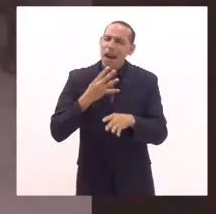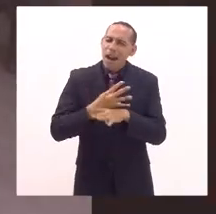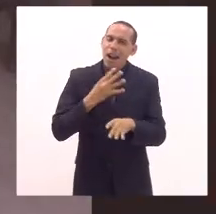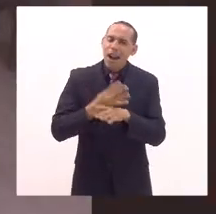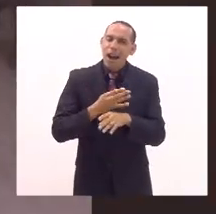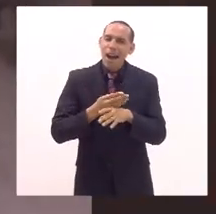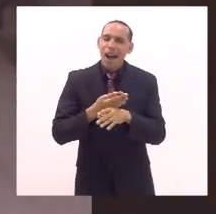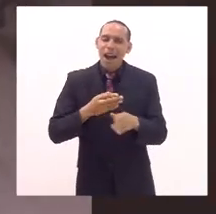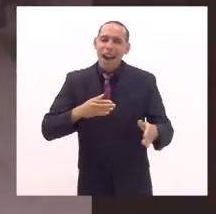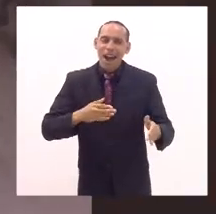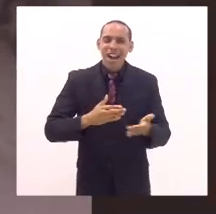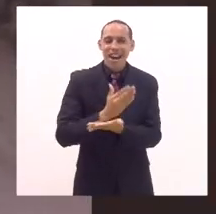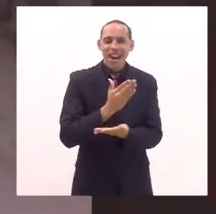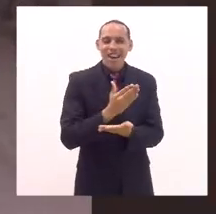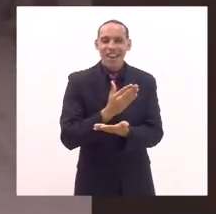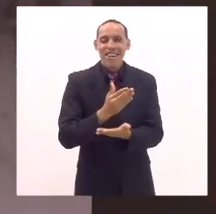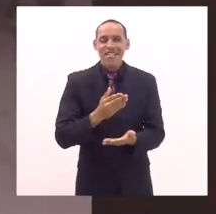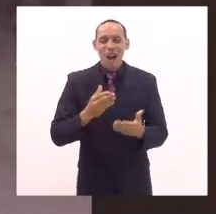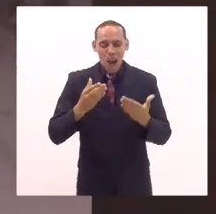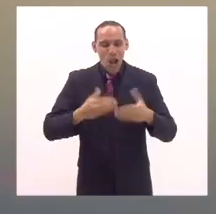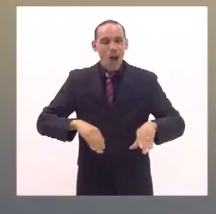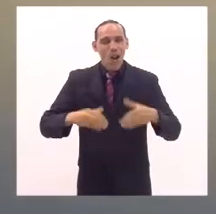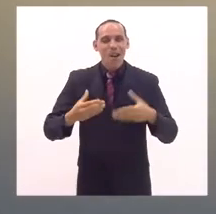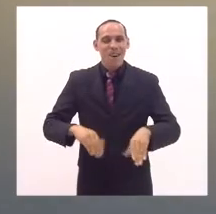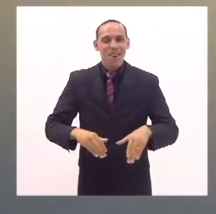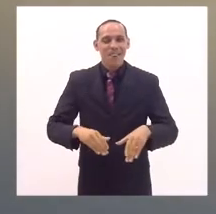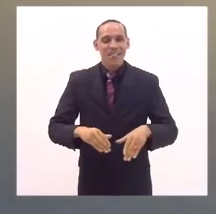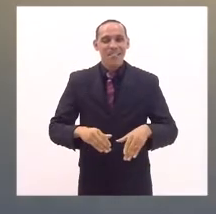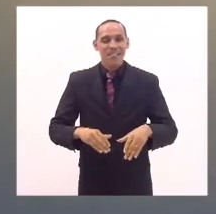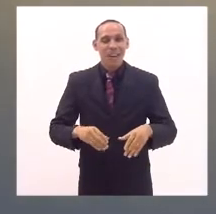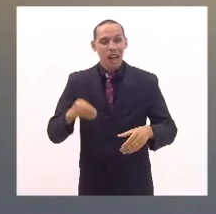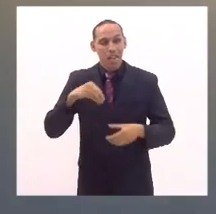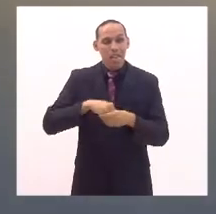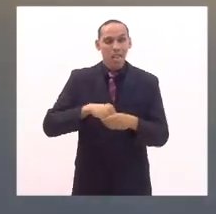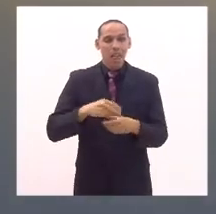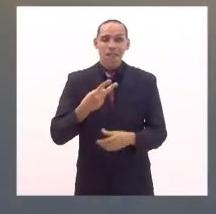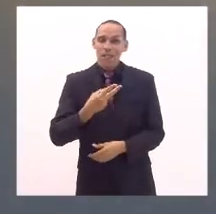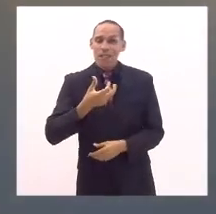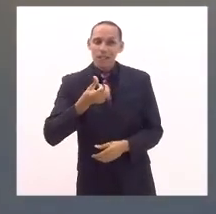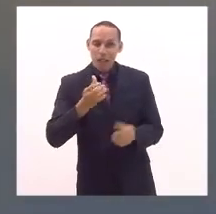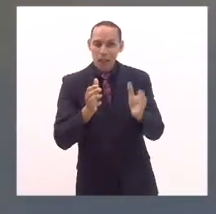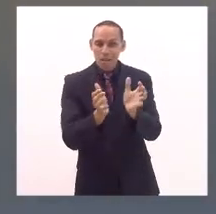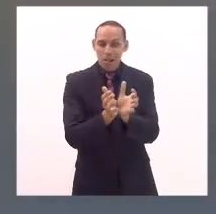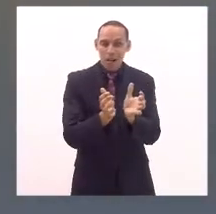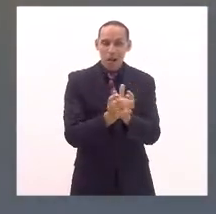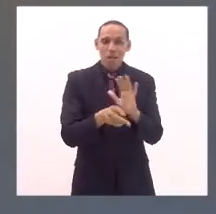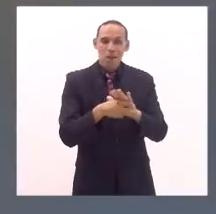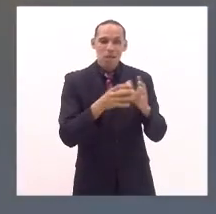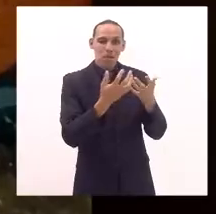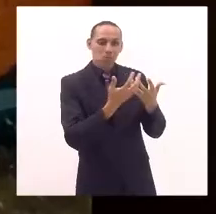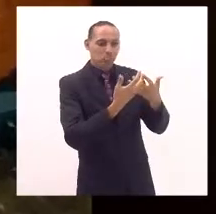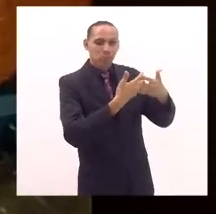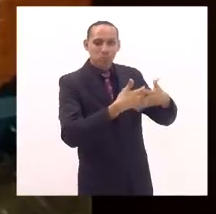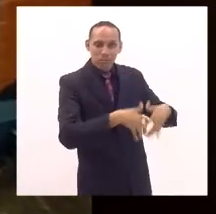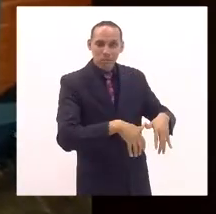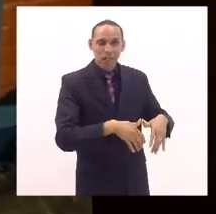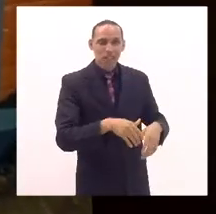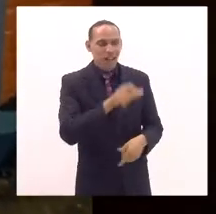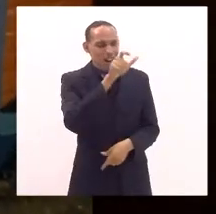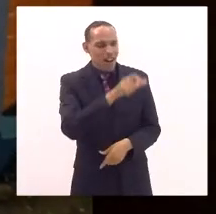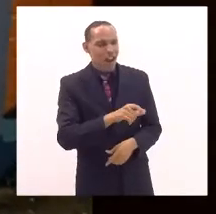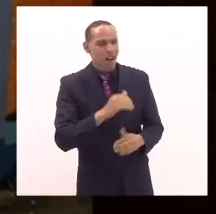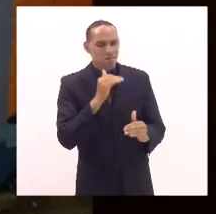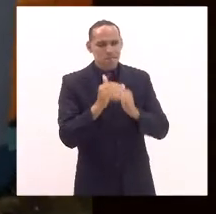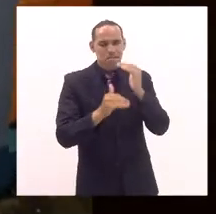aprovação para o tão sonhado concurso. Já lotado no 26º Batalhão de Petrópolis, visando